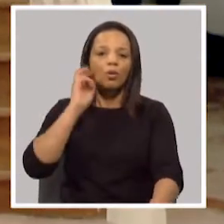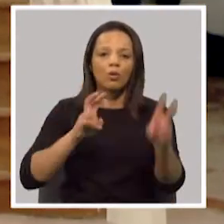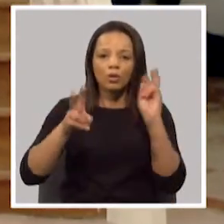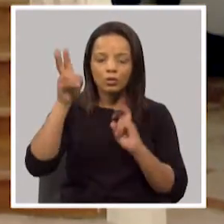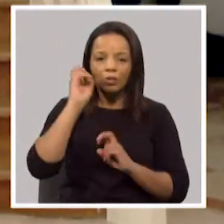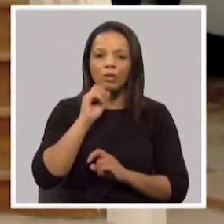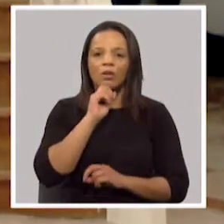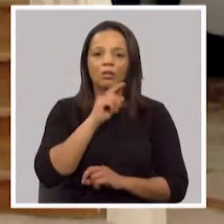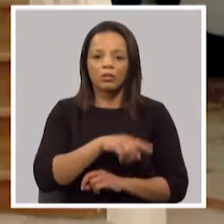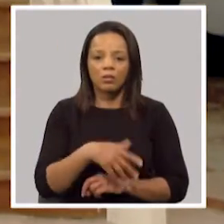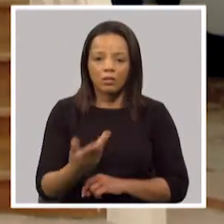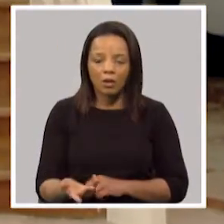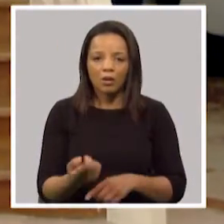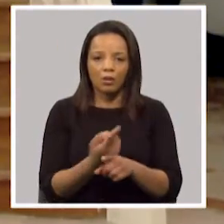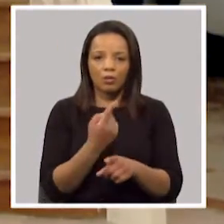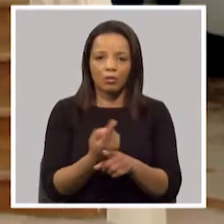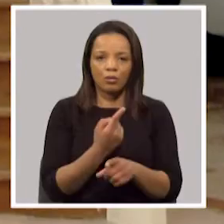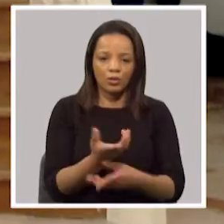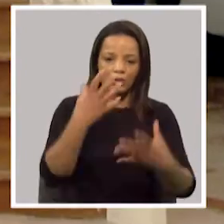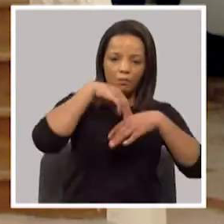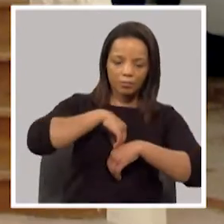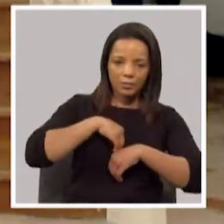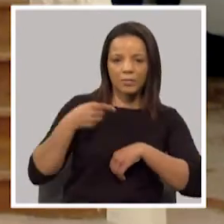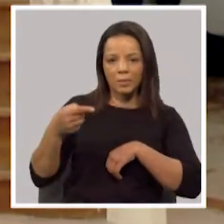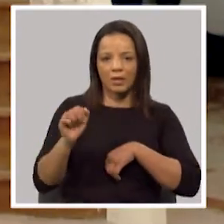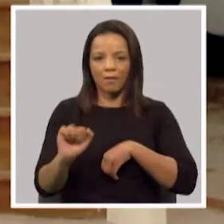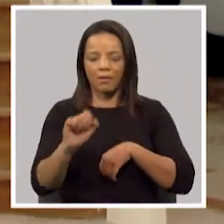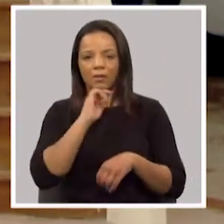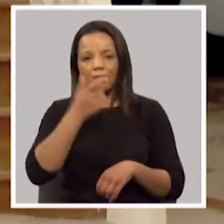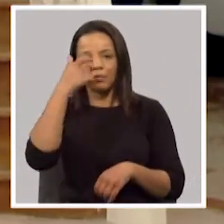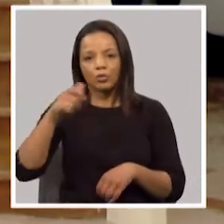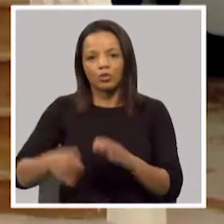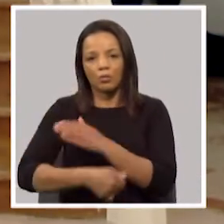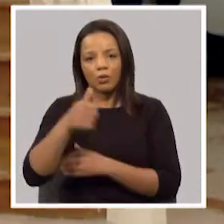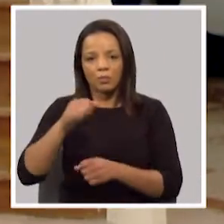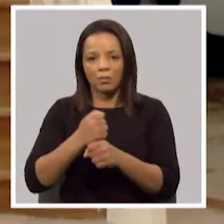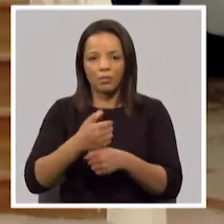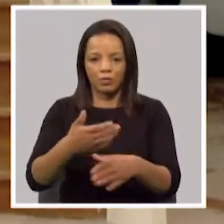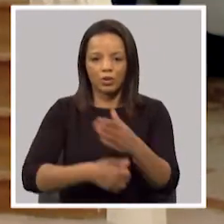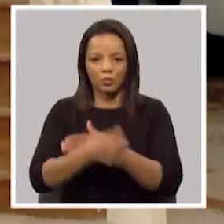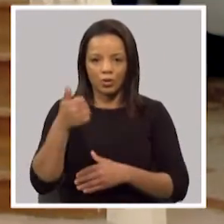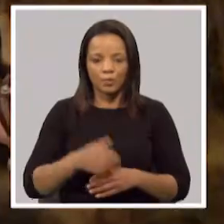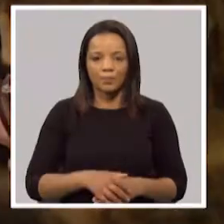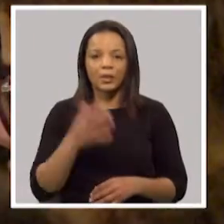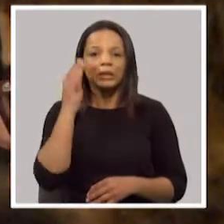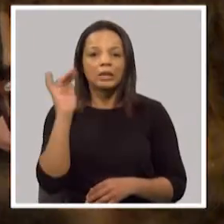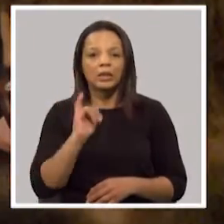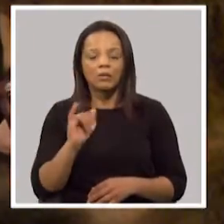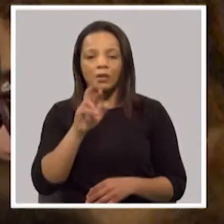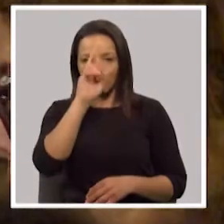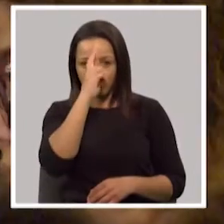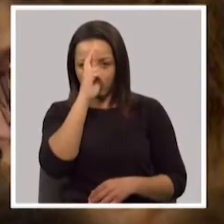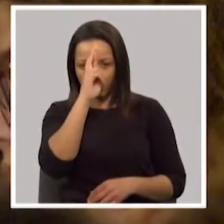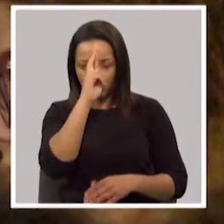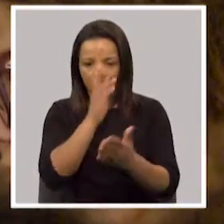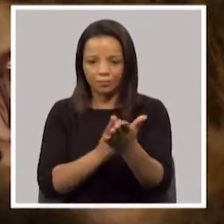que ouçam consigam absorver ferramentas para o seu dia-a-dia e que sejam melhores pessoas e melhores profissionais. É uma tentativa